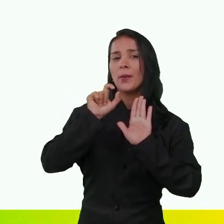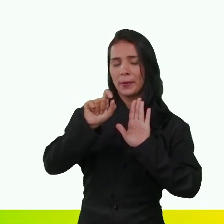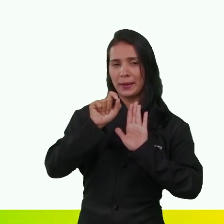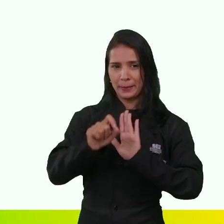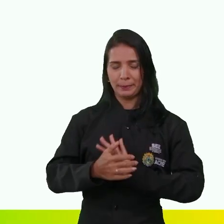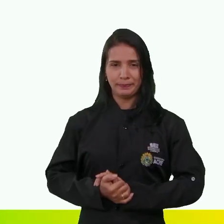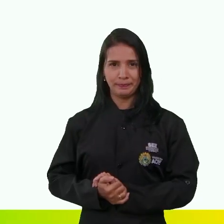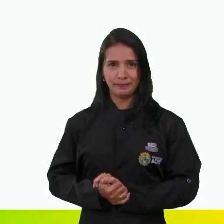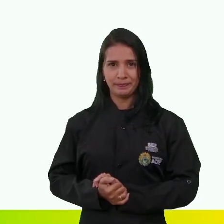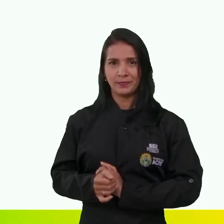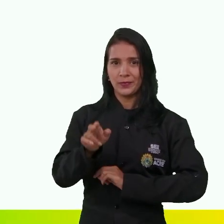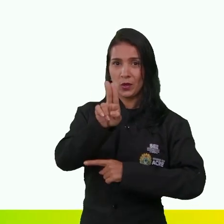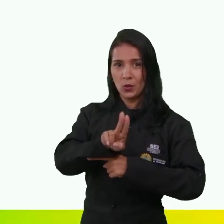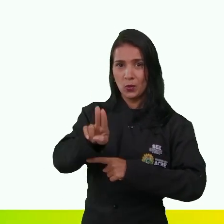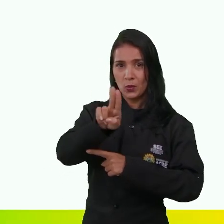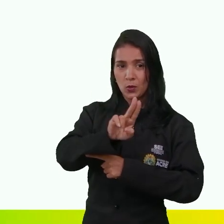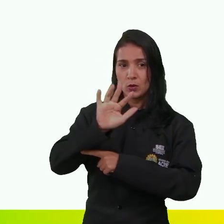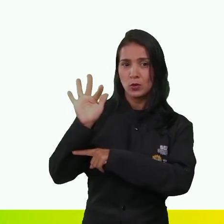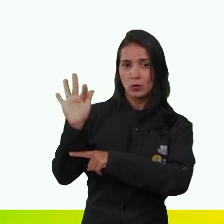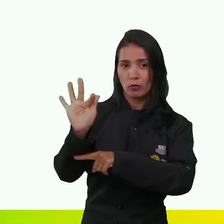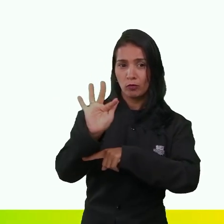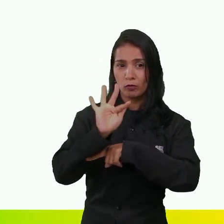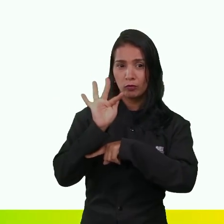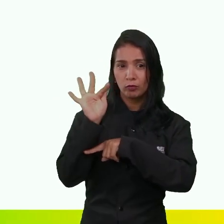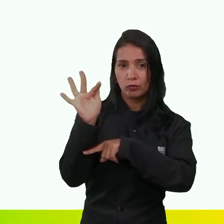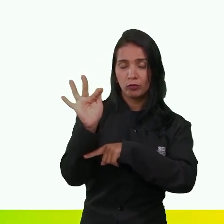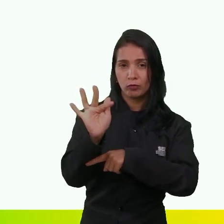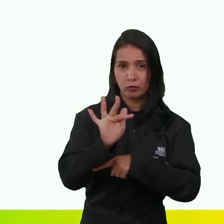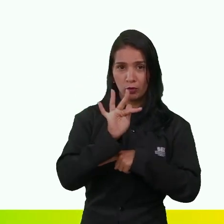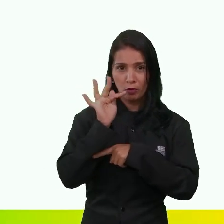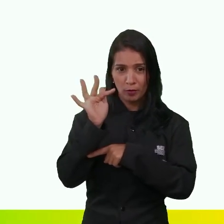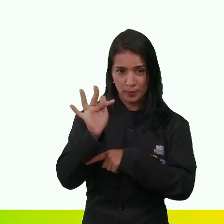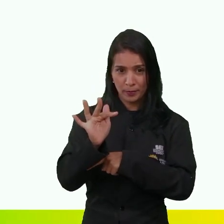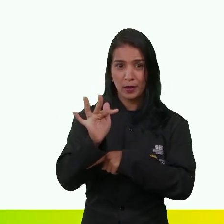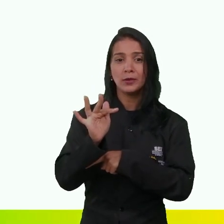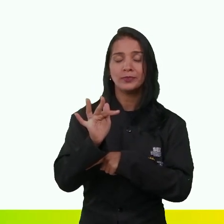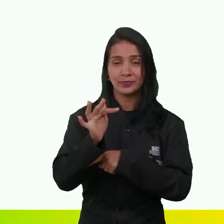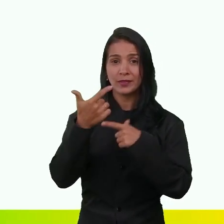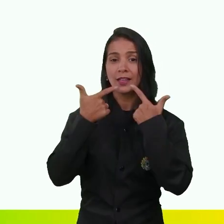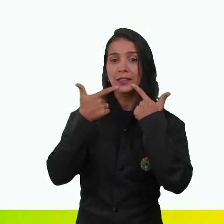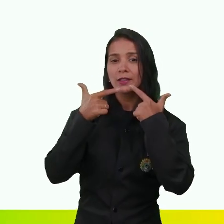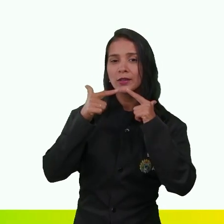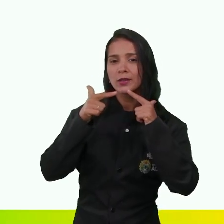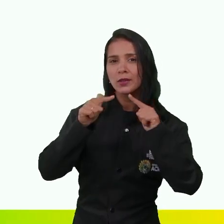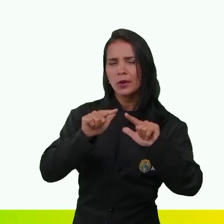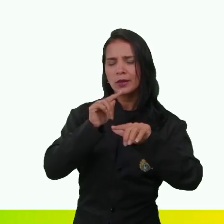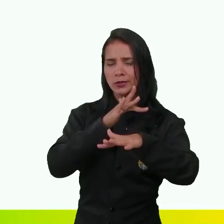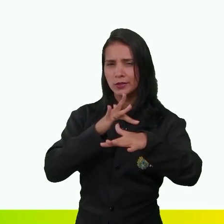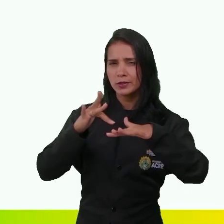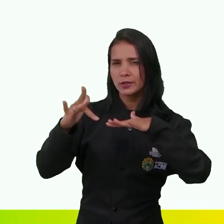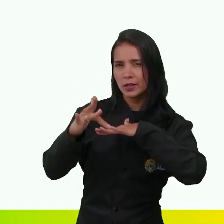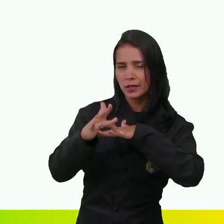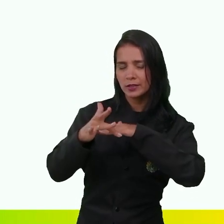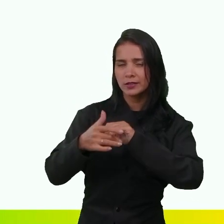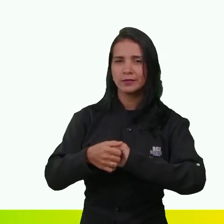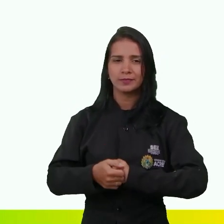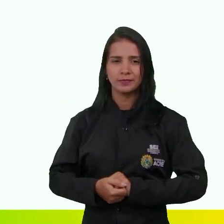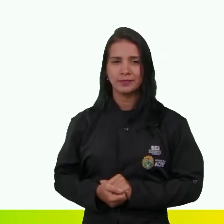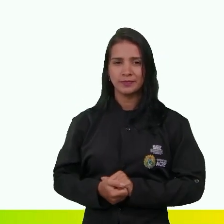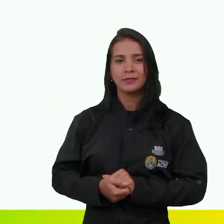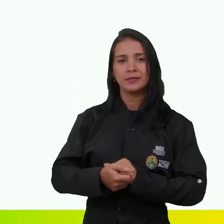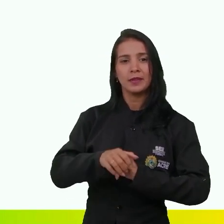A. O uso formal e impessoal da linguagem nas redes